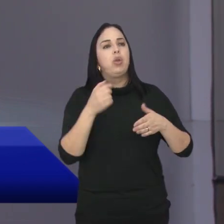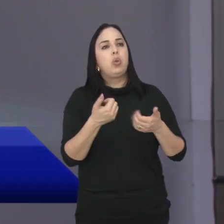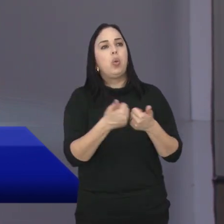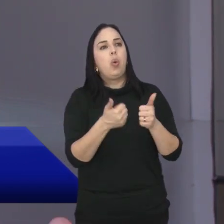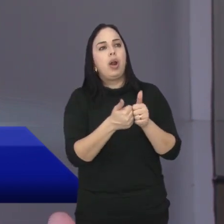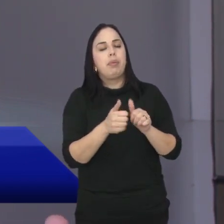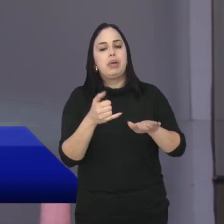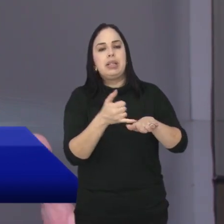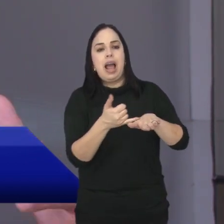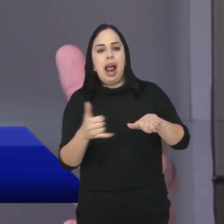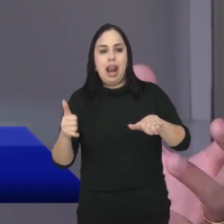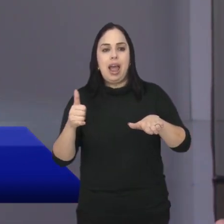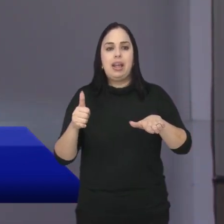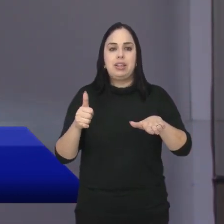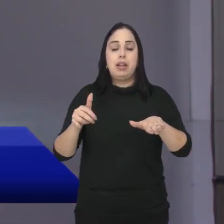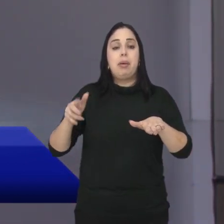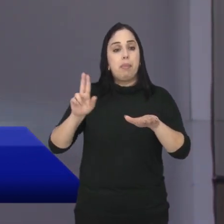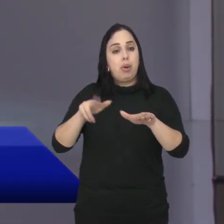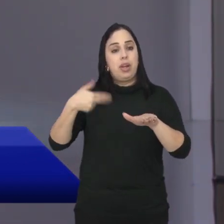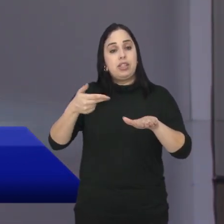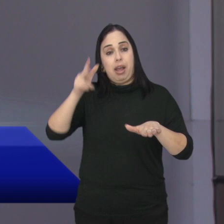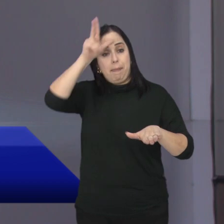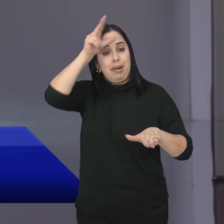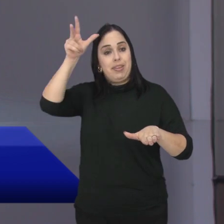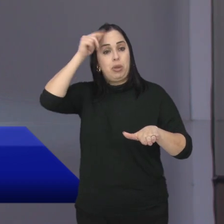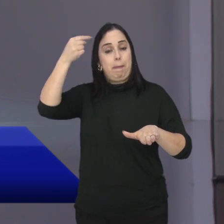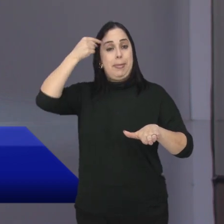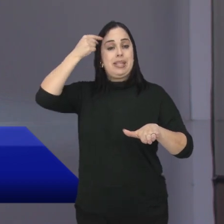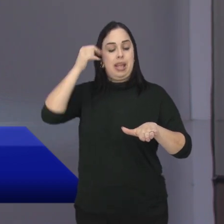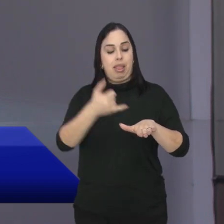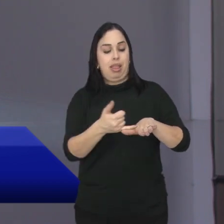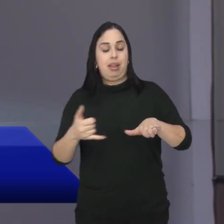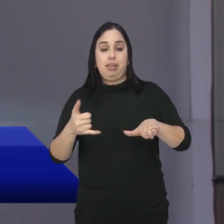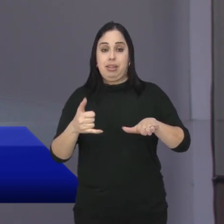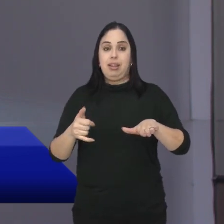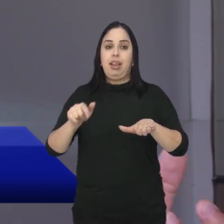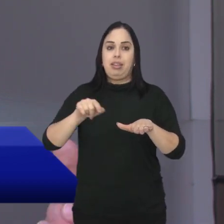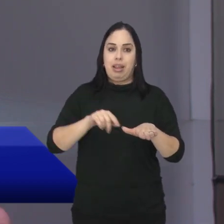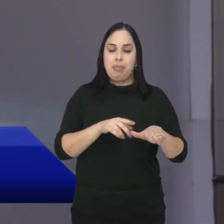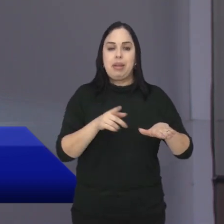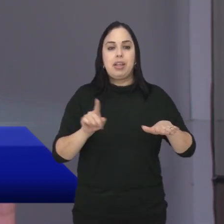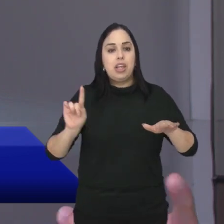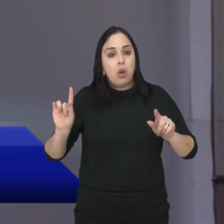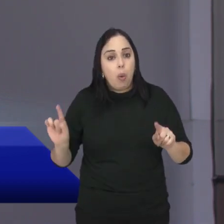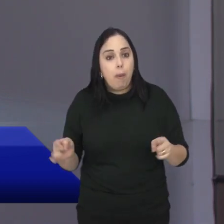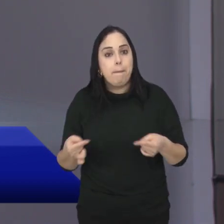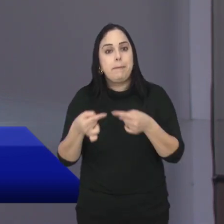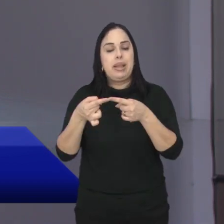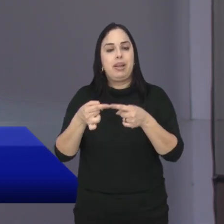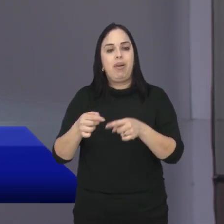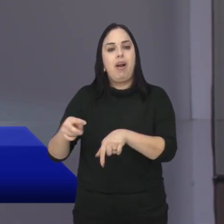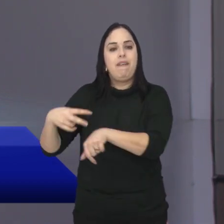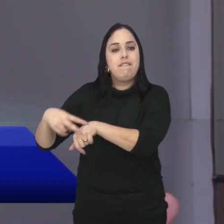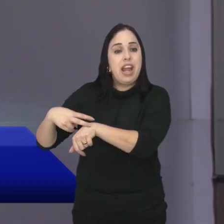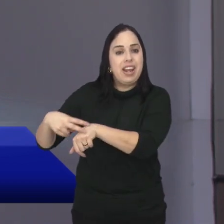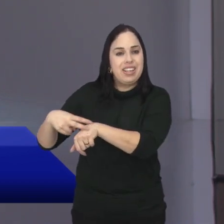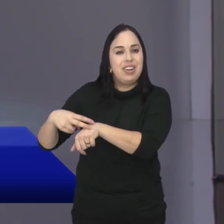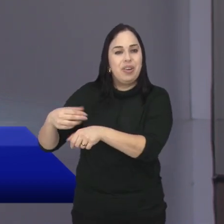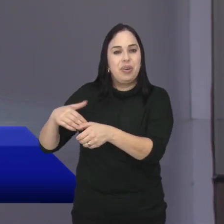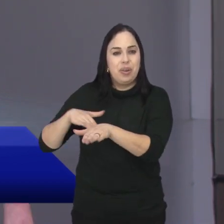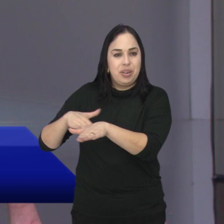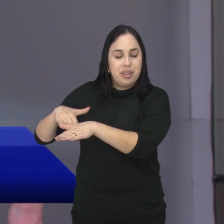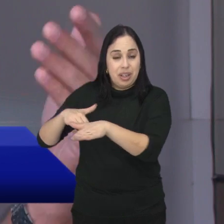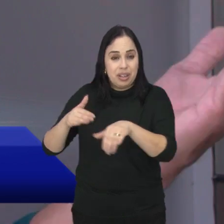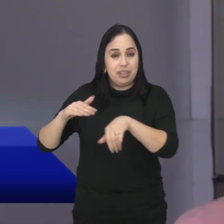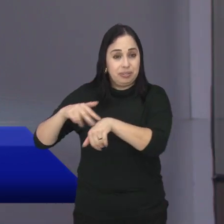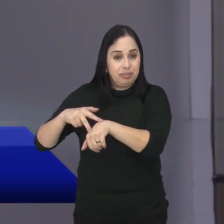frota elétrica, essas coisas todas que estão sendo trabalhadas pela Prefeitura, para que a gente possa fazer a integração também com a linha verde. Então ela já faz